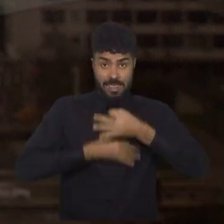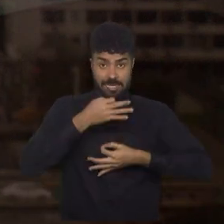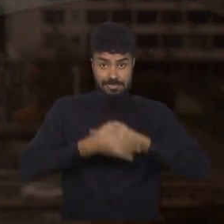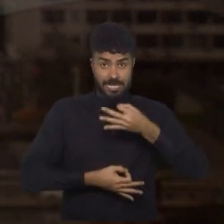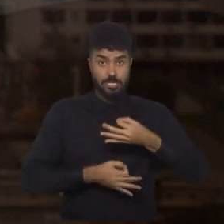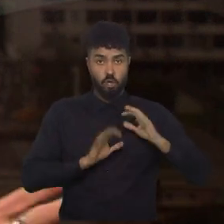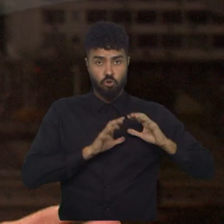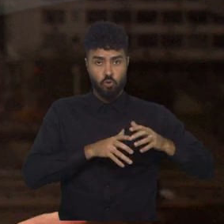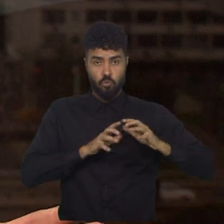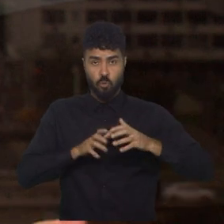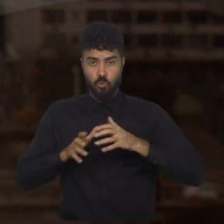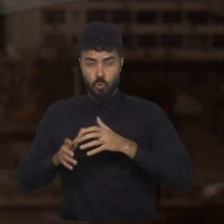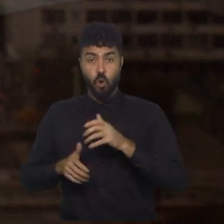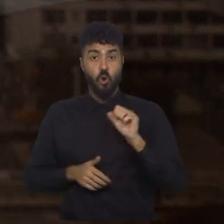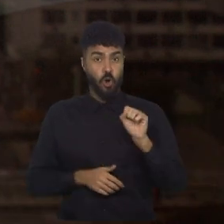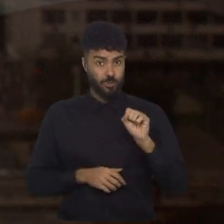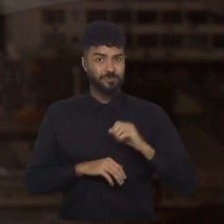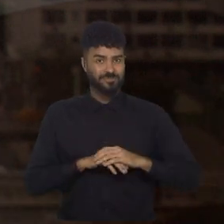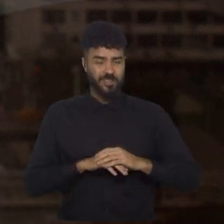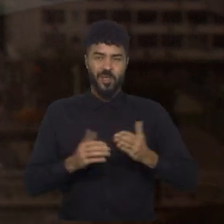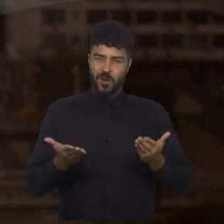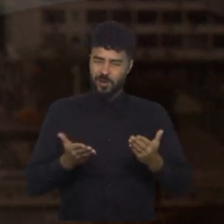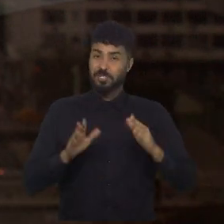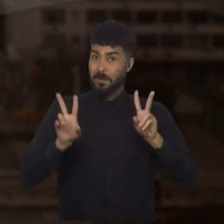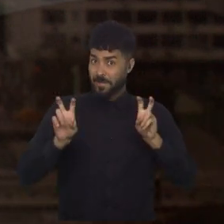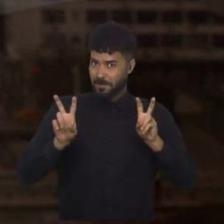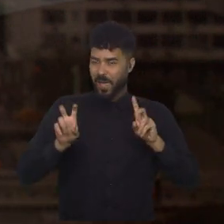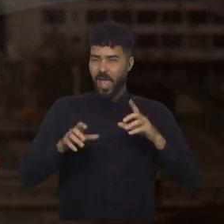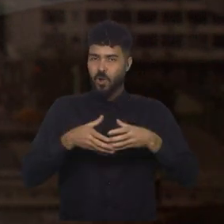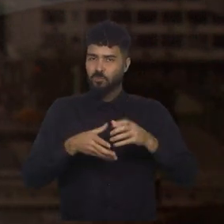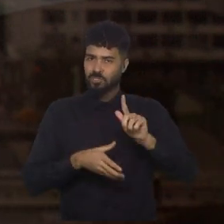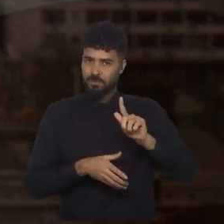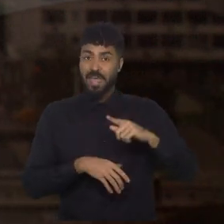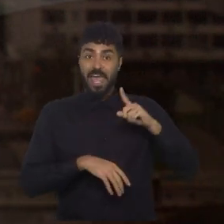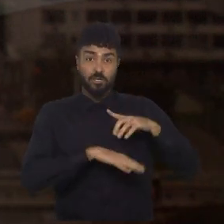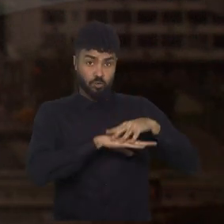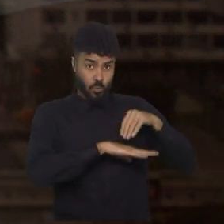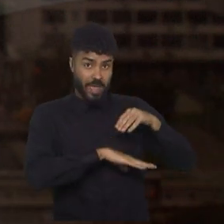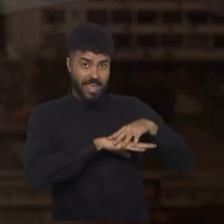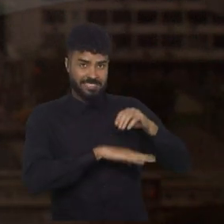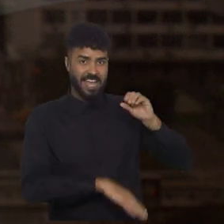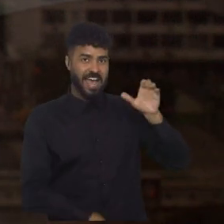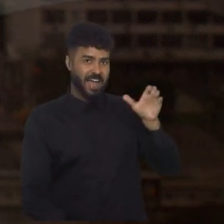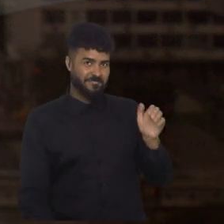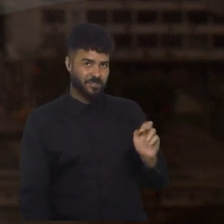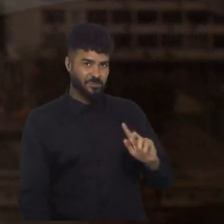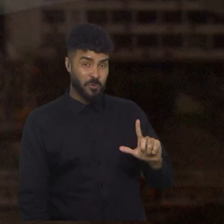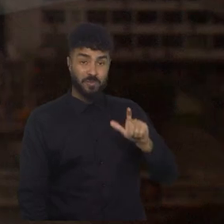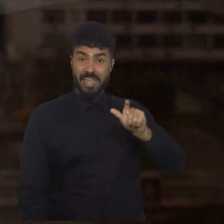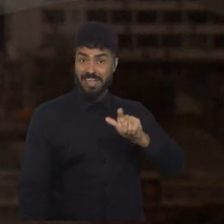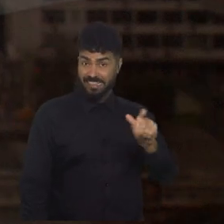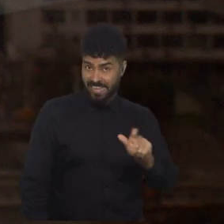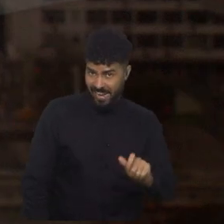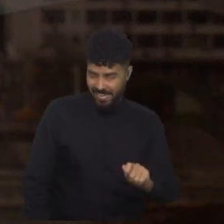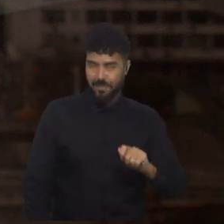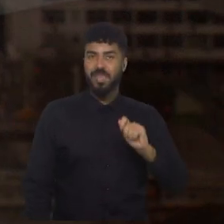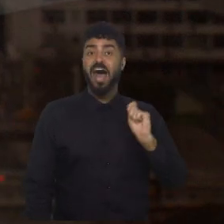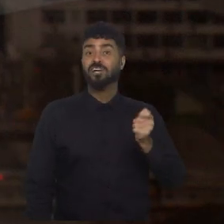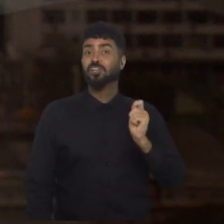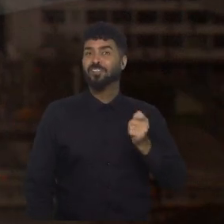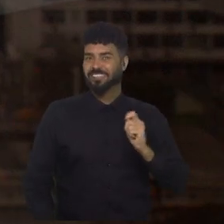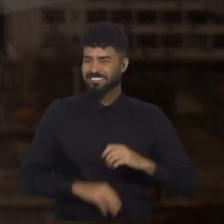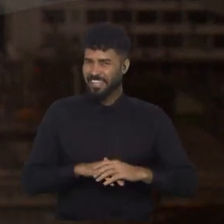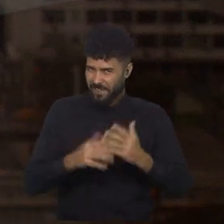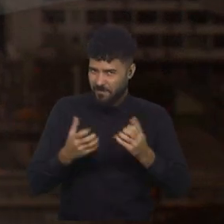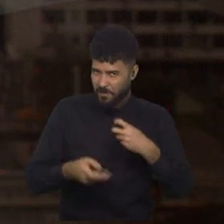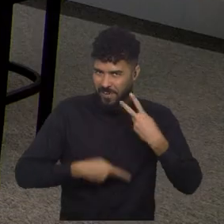8 grupos. Hoje o papo é sobre o Grupo G, que tem Suécia, África do Sul, Itália e Argentina. Simbora então falar da